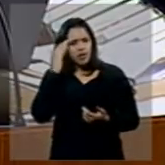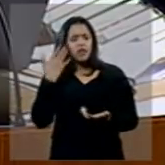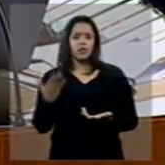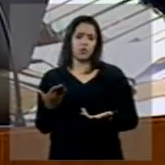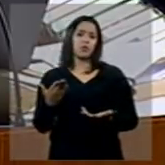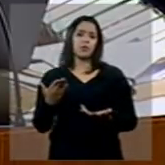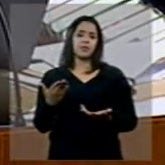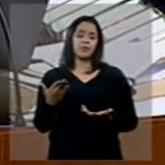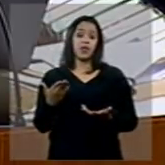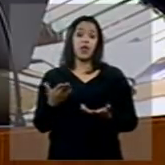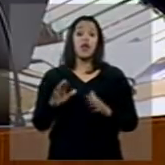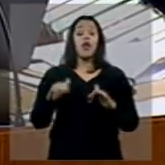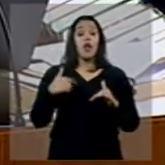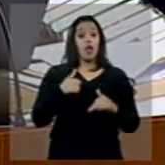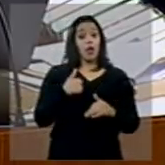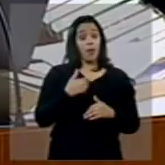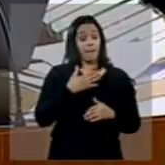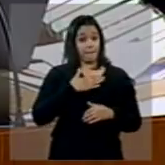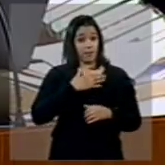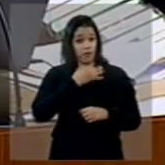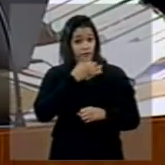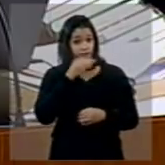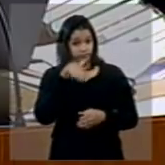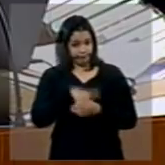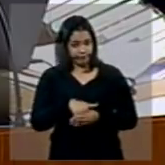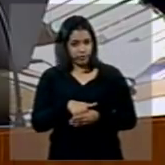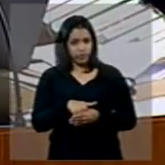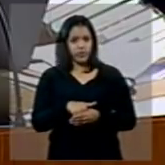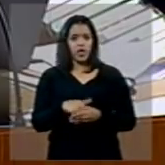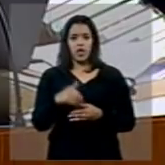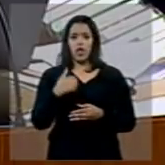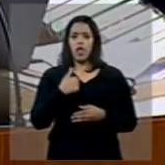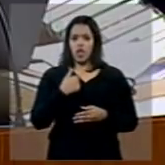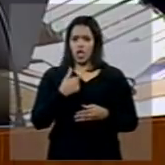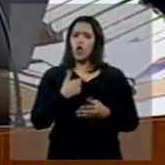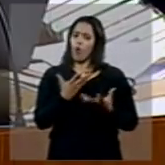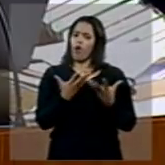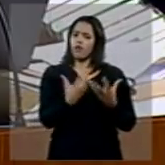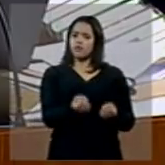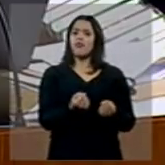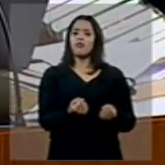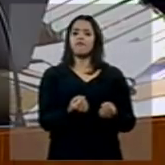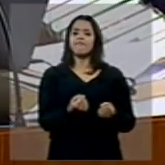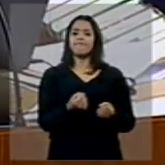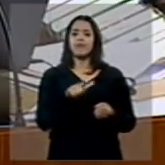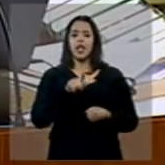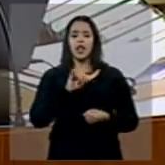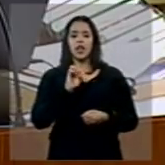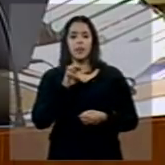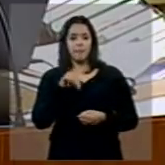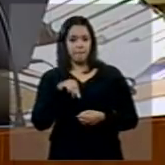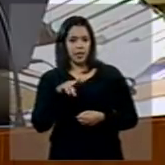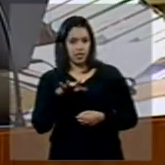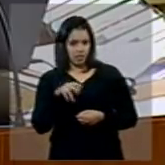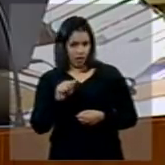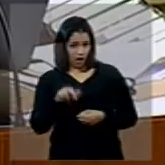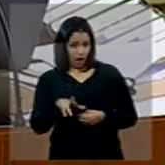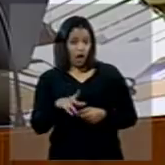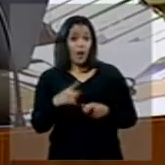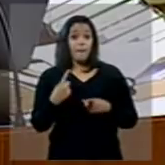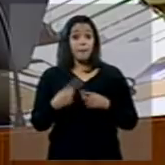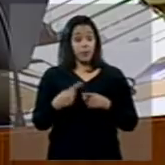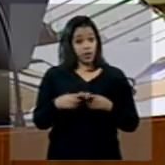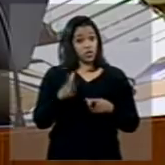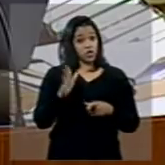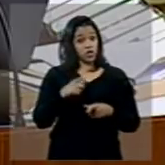cautelar. Então, senhor presidente, pelo meu voto, eu concedo a liminar, e concedo a liminar com a